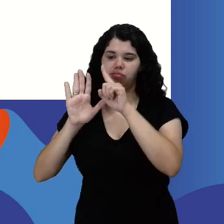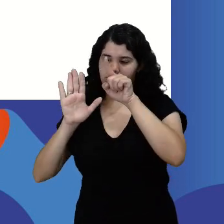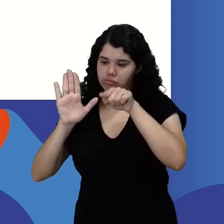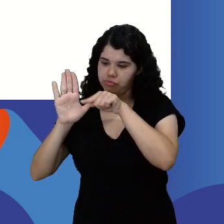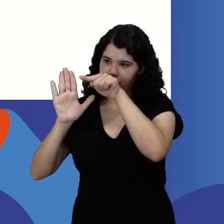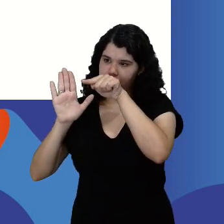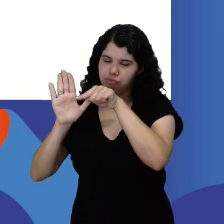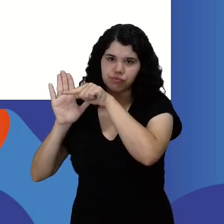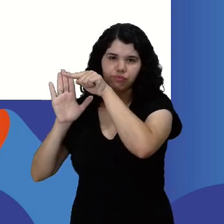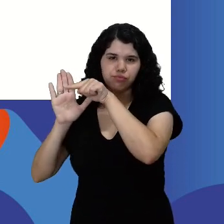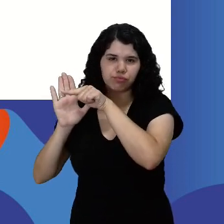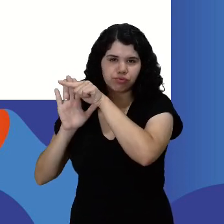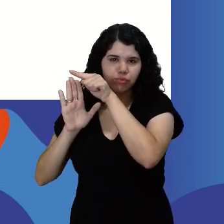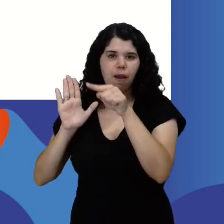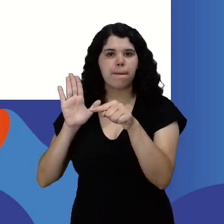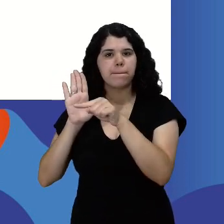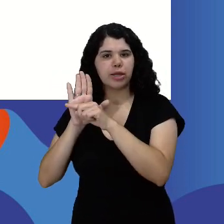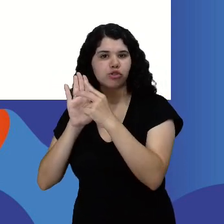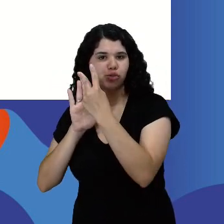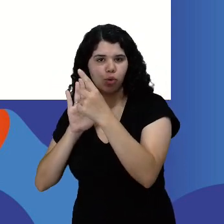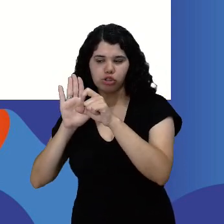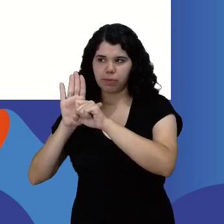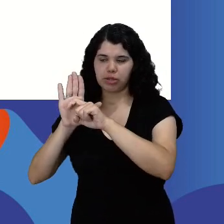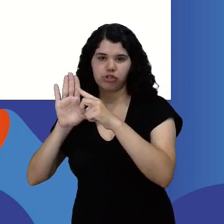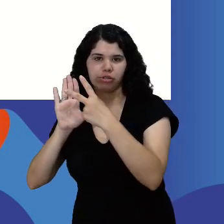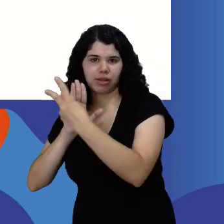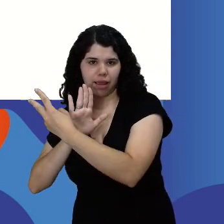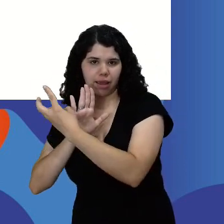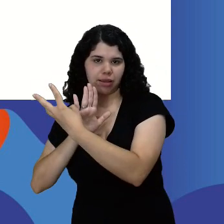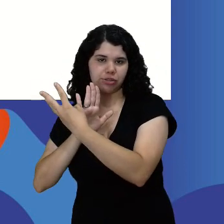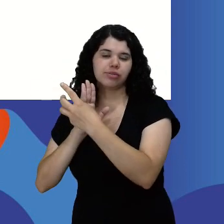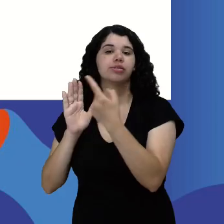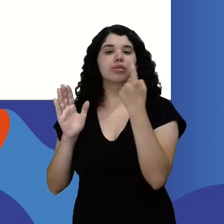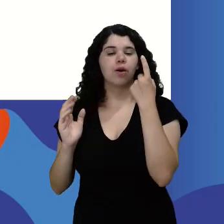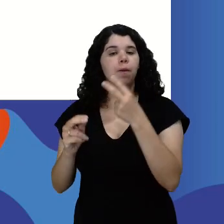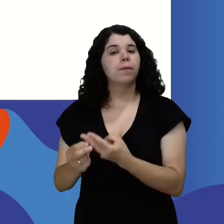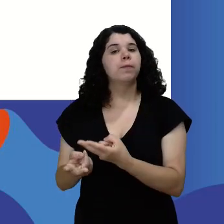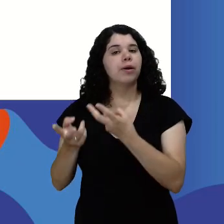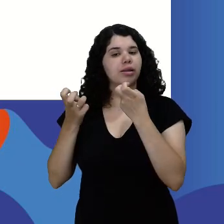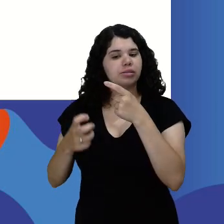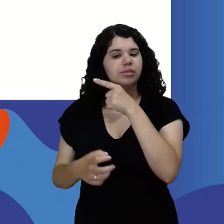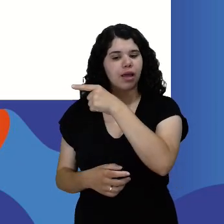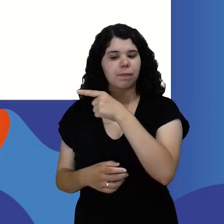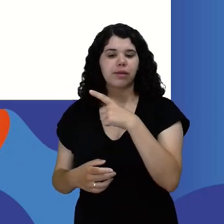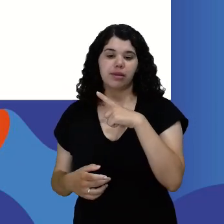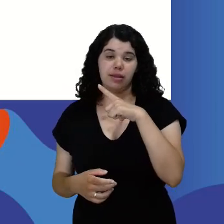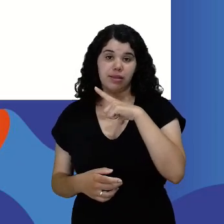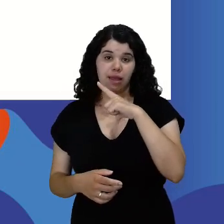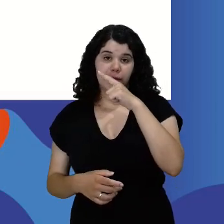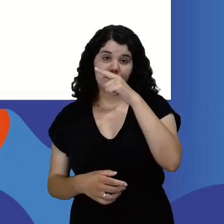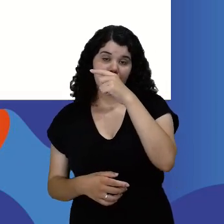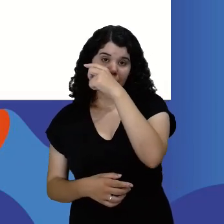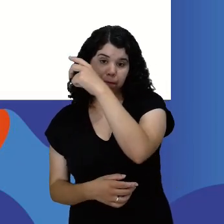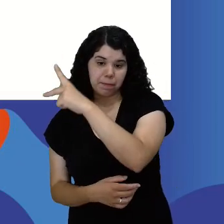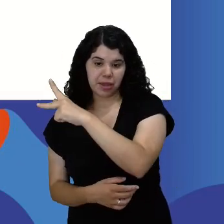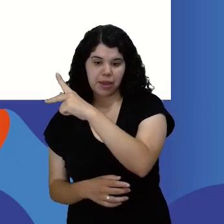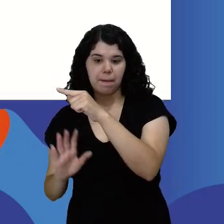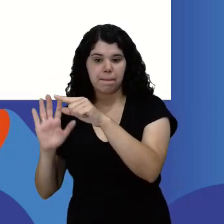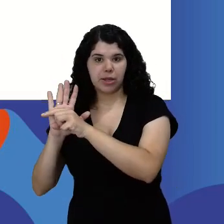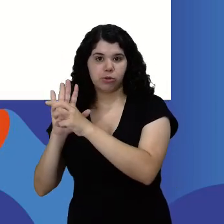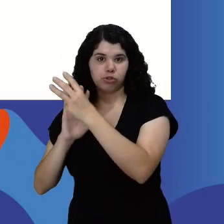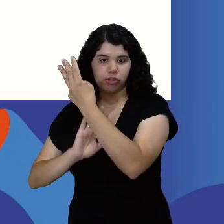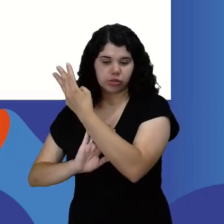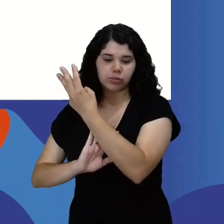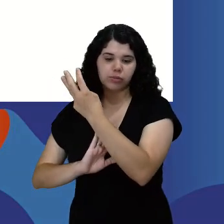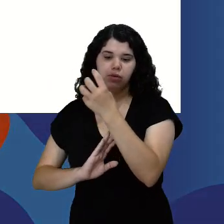menos 2. Do menos 2 para o próximo, menos 3. Nesse caso aí a gente consegue determinar que a letra P vale menos